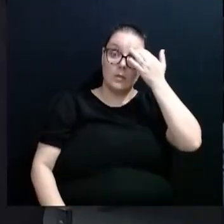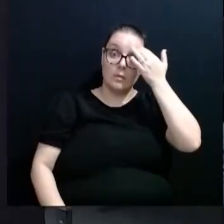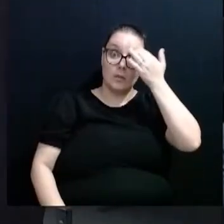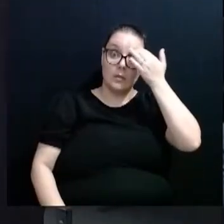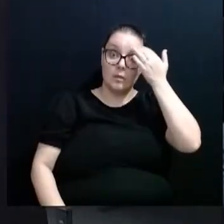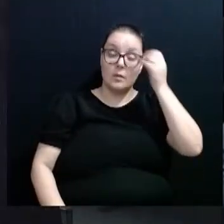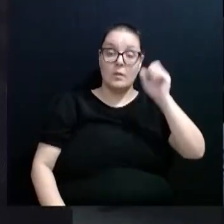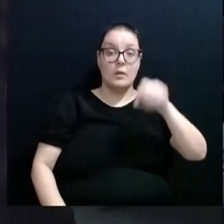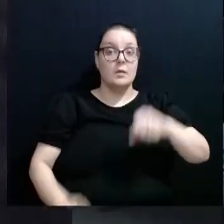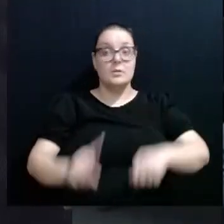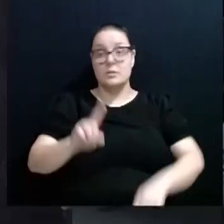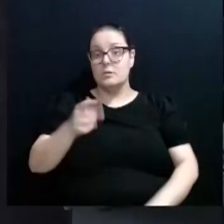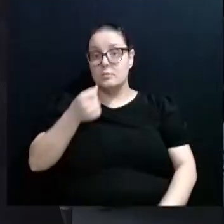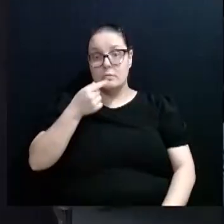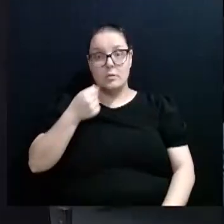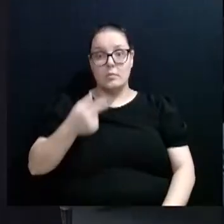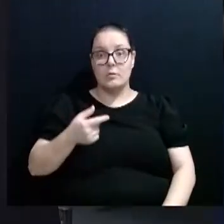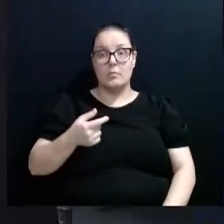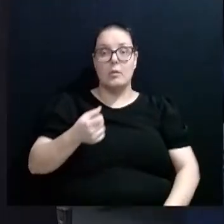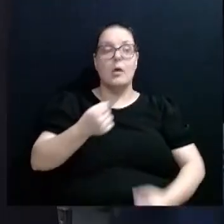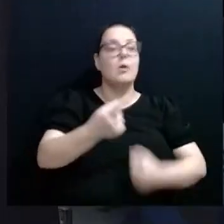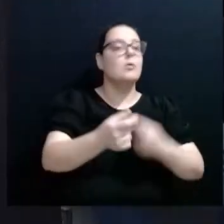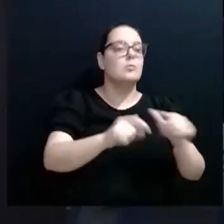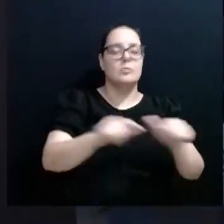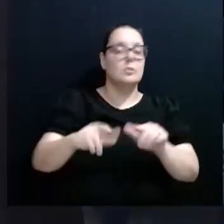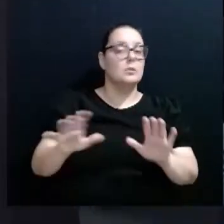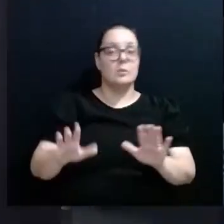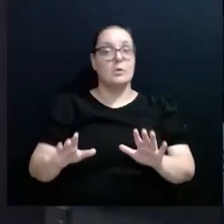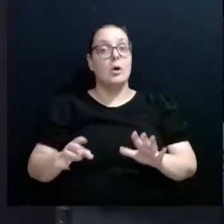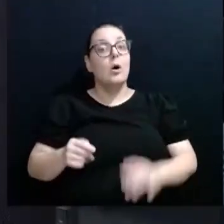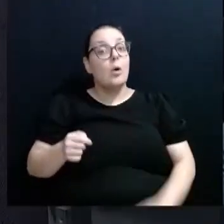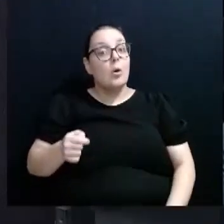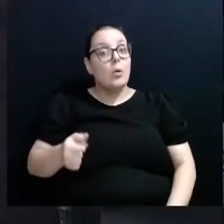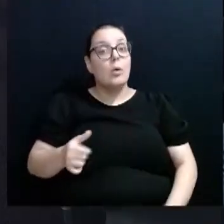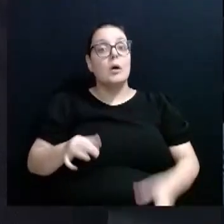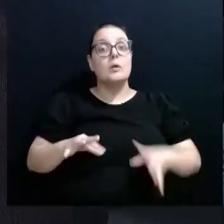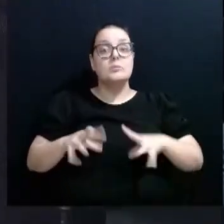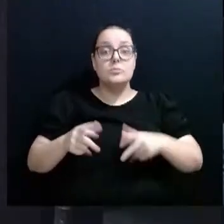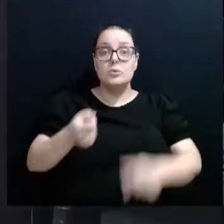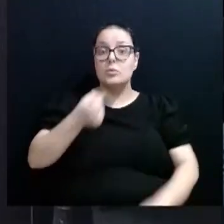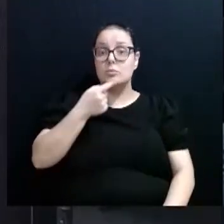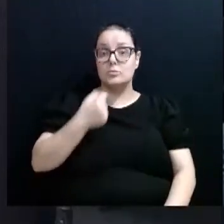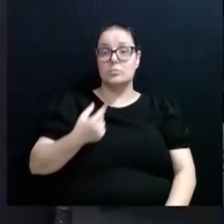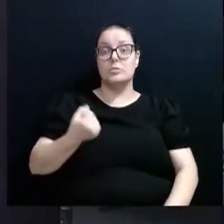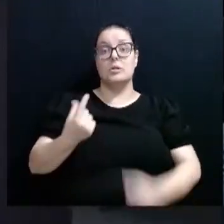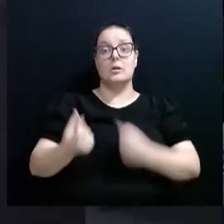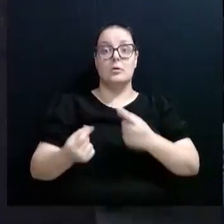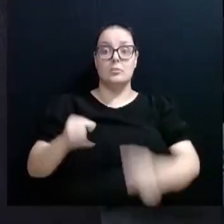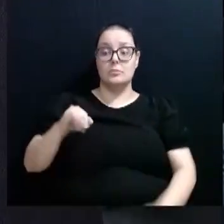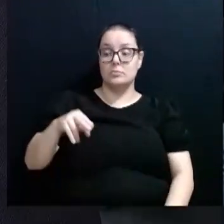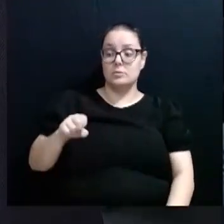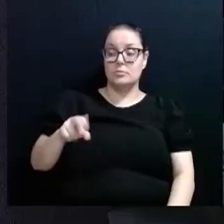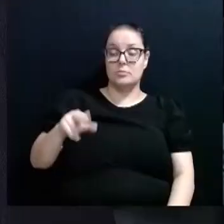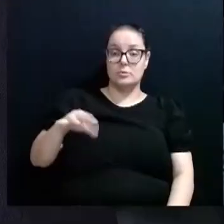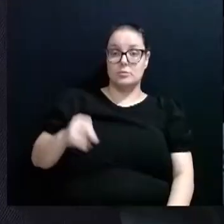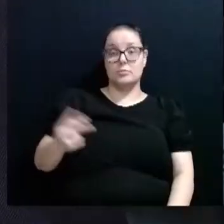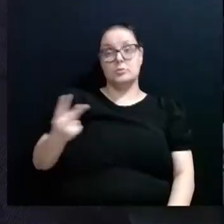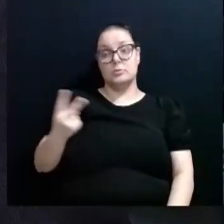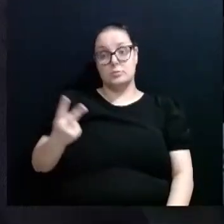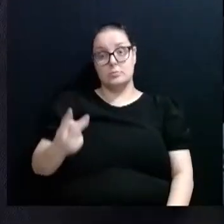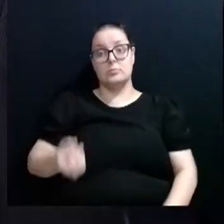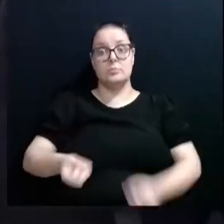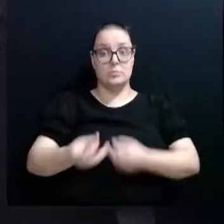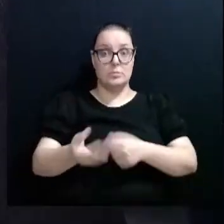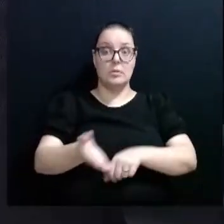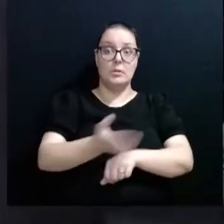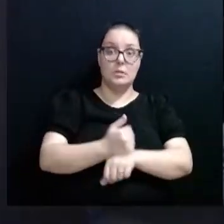falta pontual, são praticamente quase todos os medicamentos e alguns insumos, porque segundo informações preliminares, o problema era